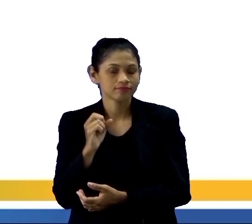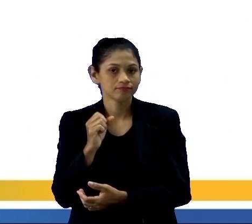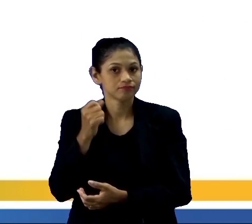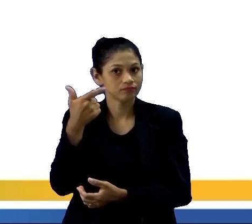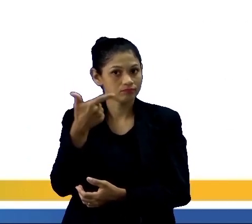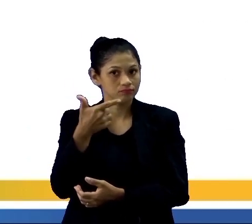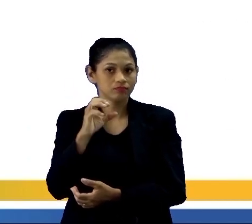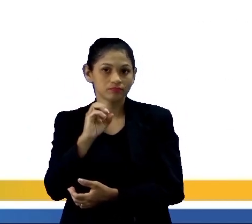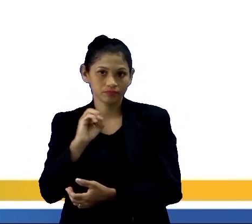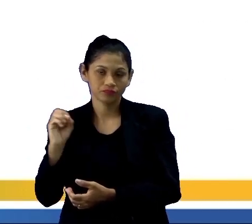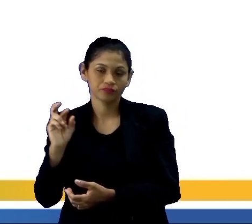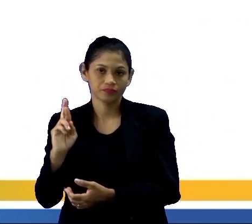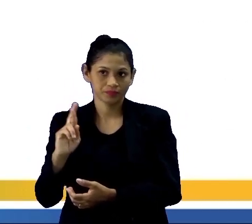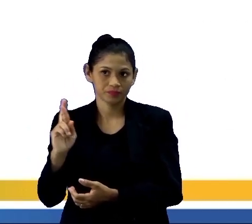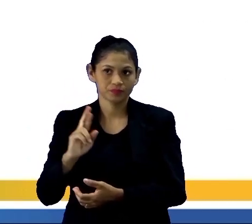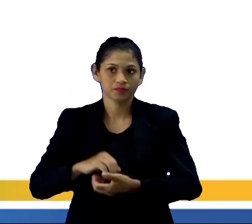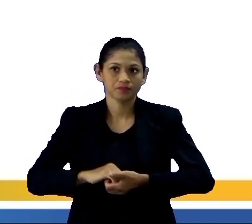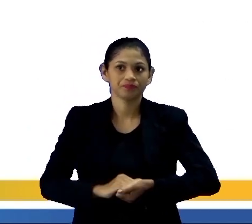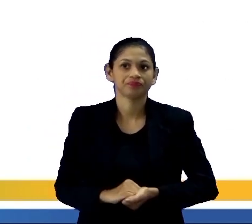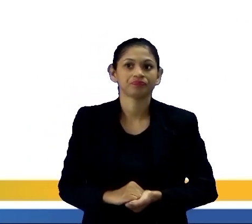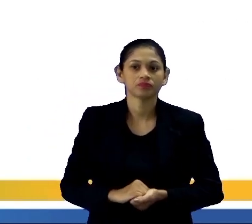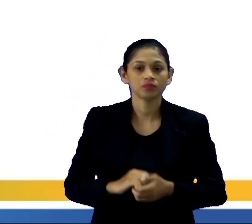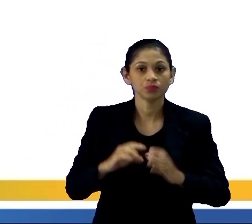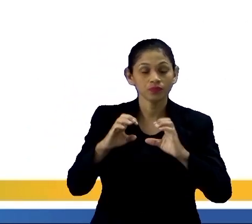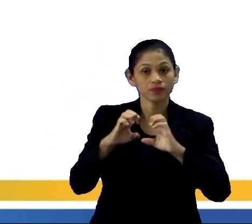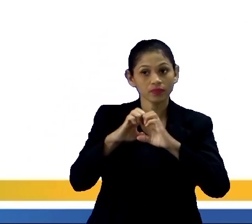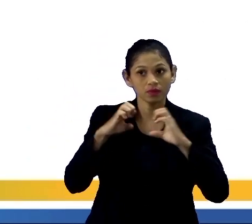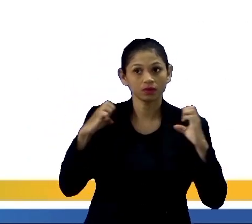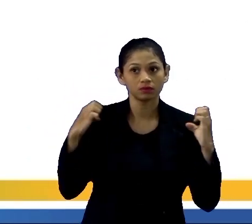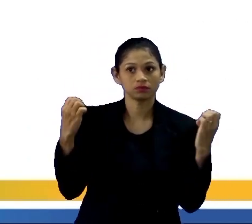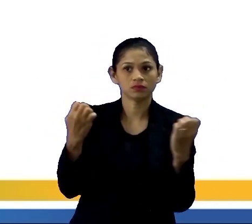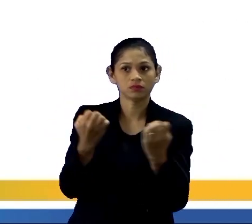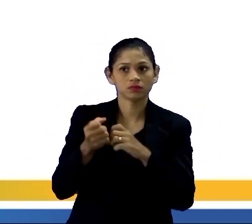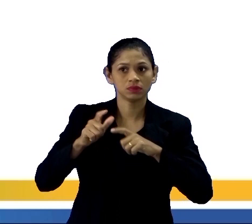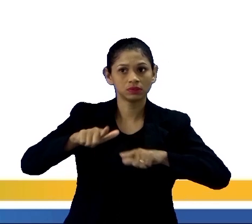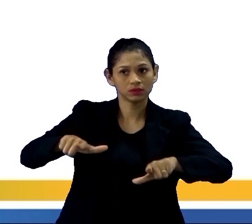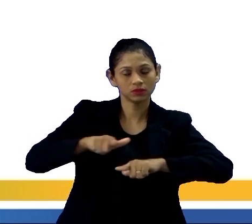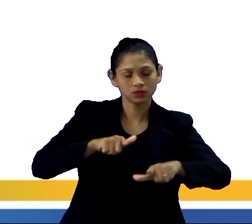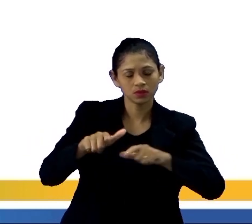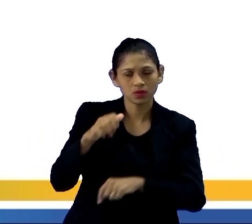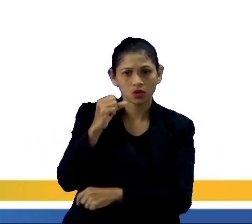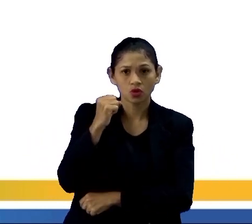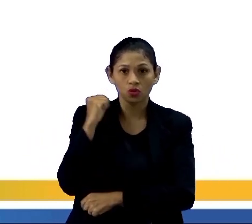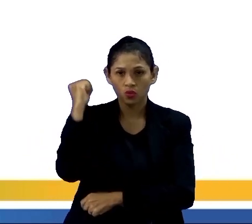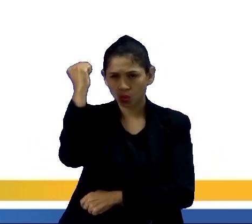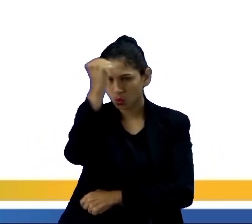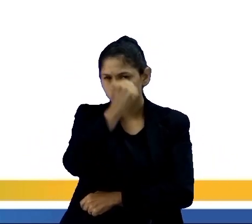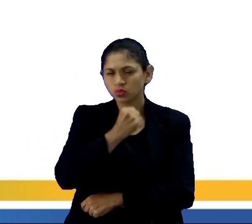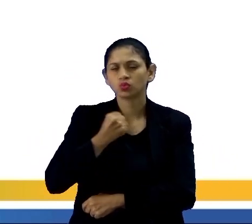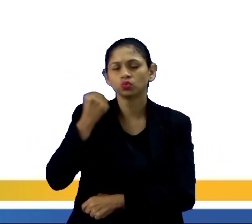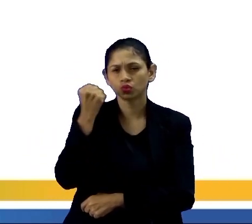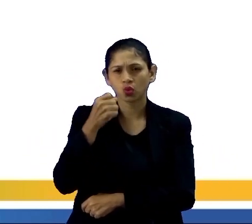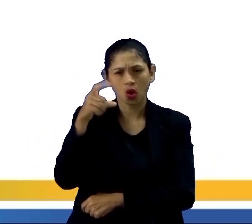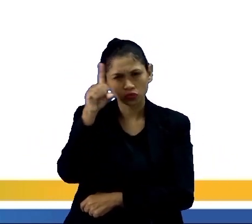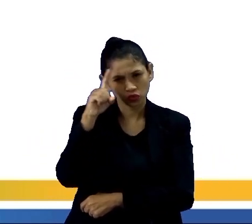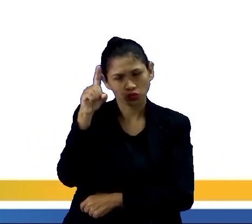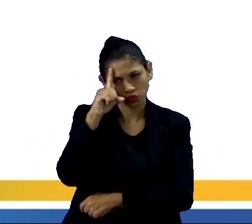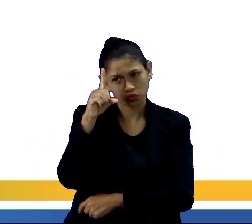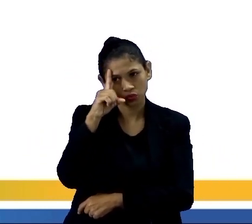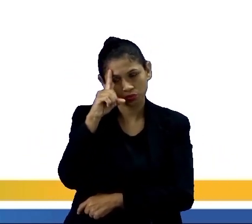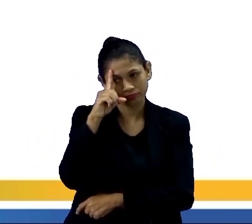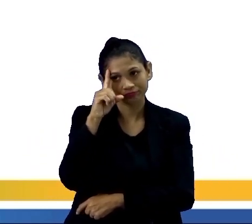Exercitando 2. Uma equipe de operários, trabalhando 8 horas por dia,